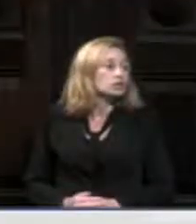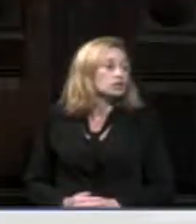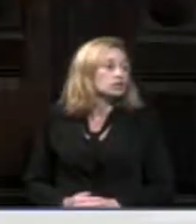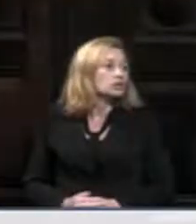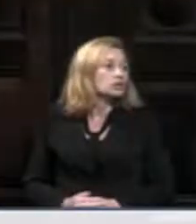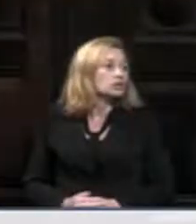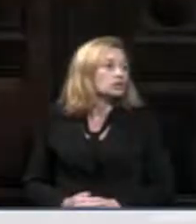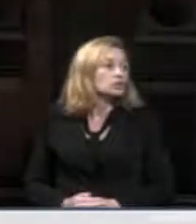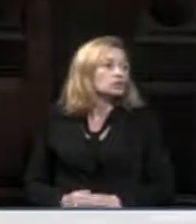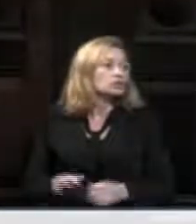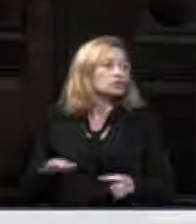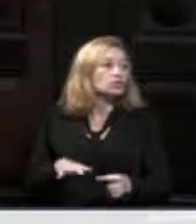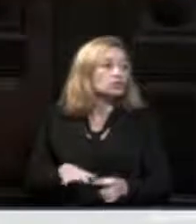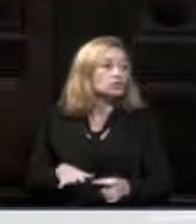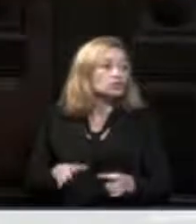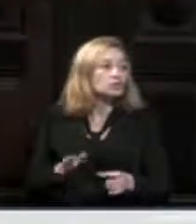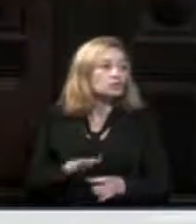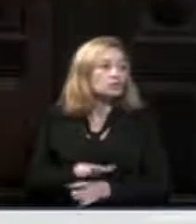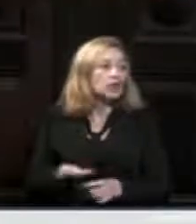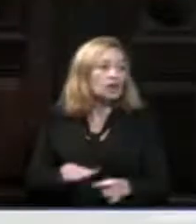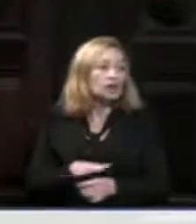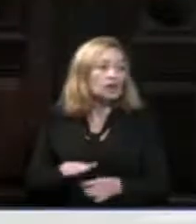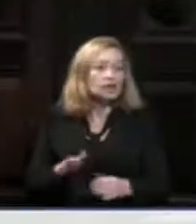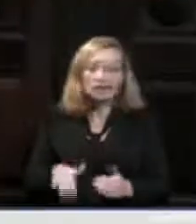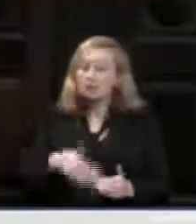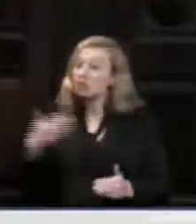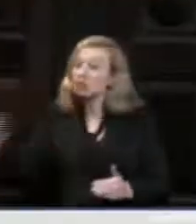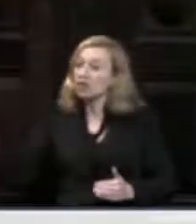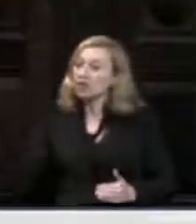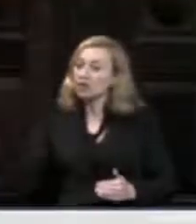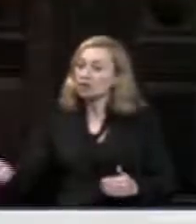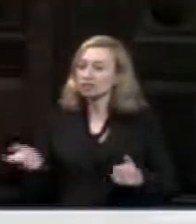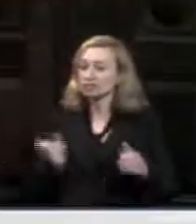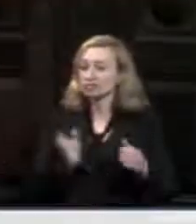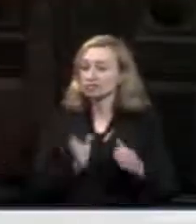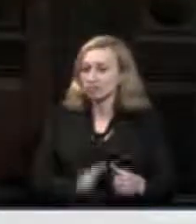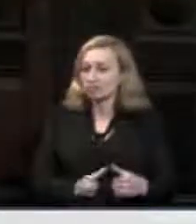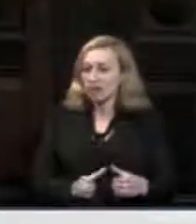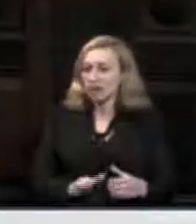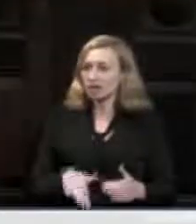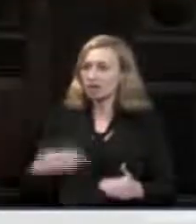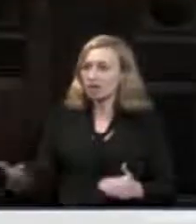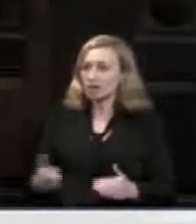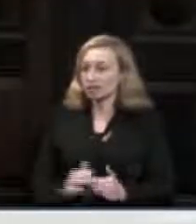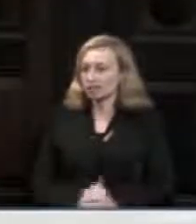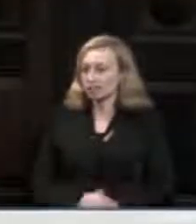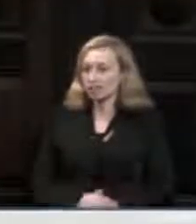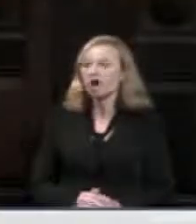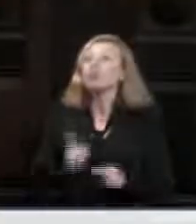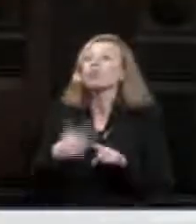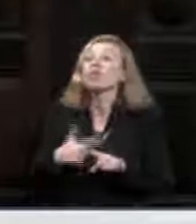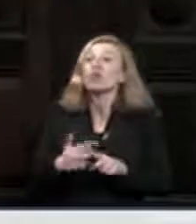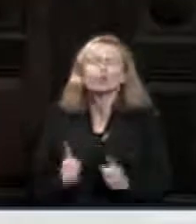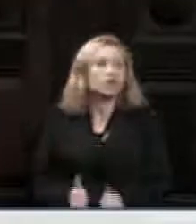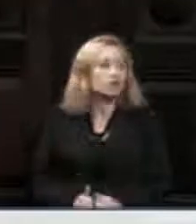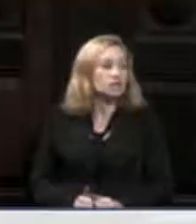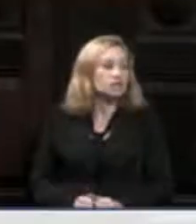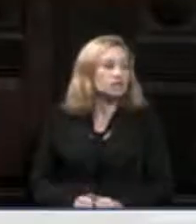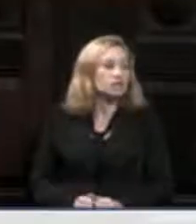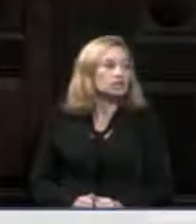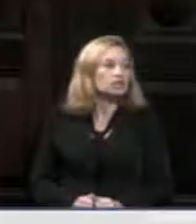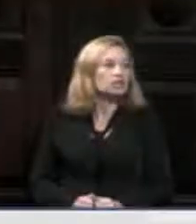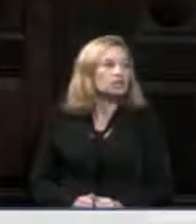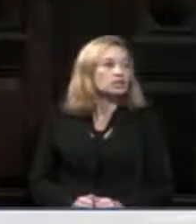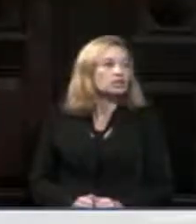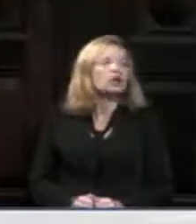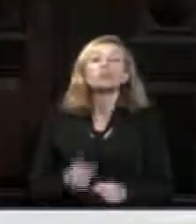numa área que ficou de fora do parque. Ficou de fora do parque por quê? Porque eles contrataram consultoria